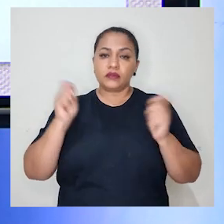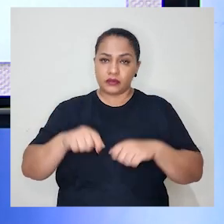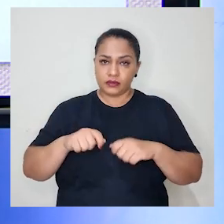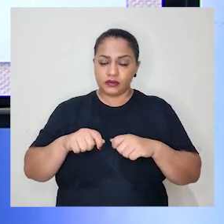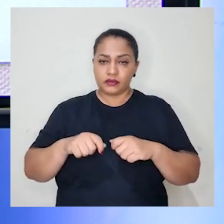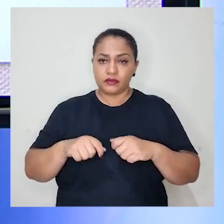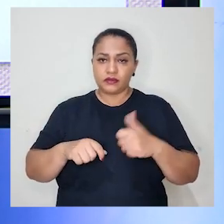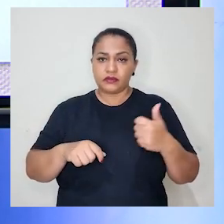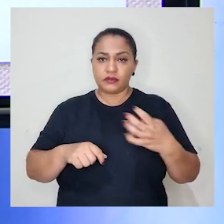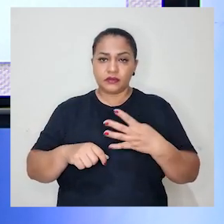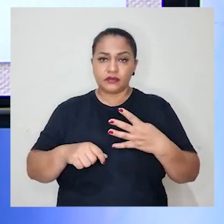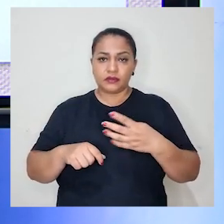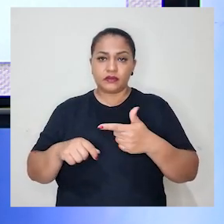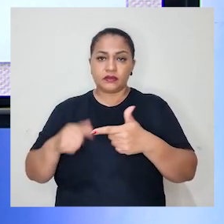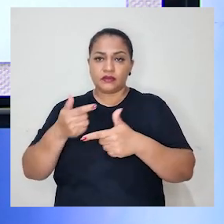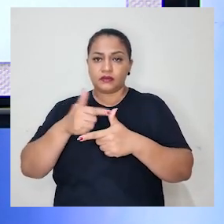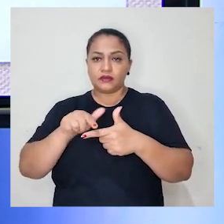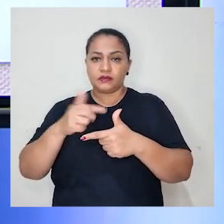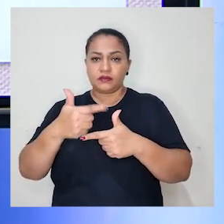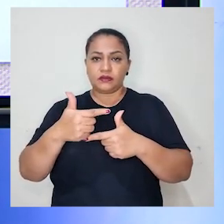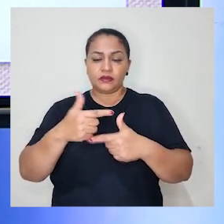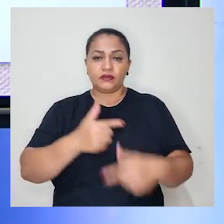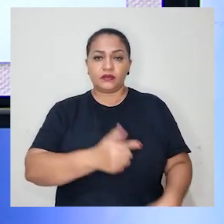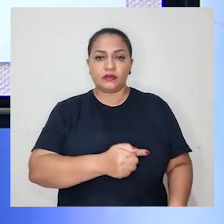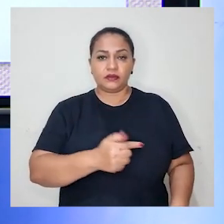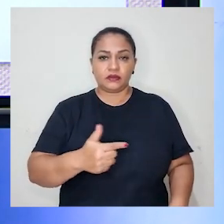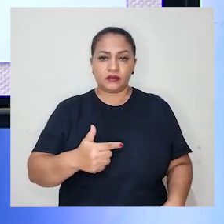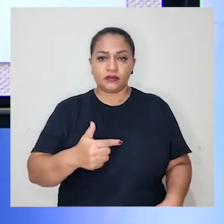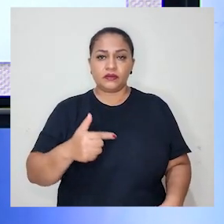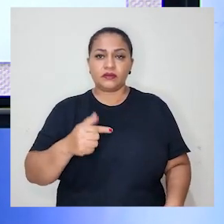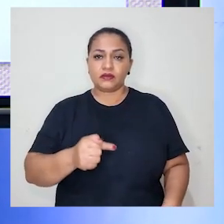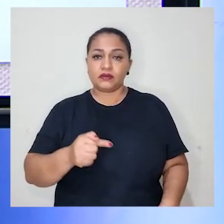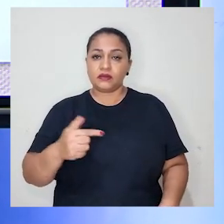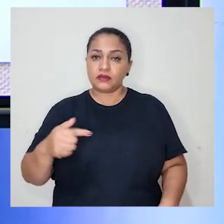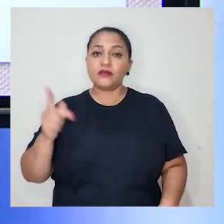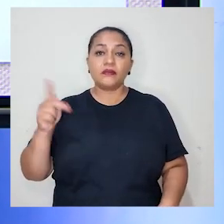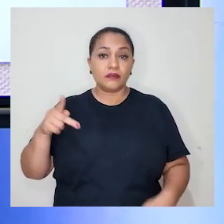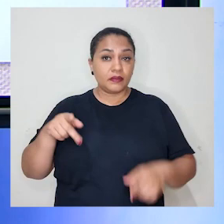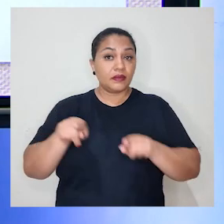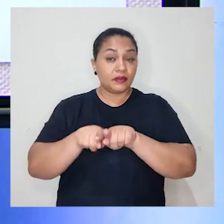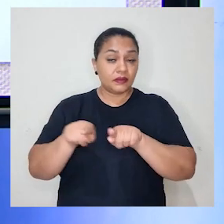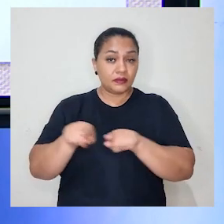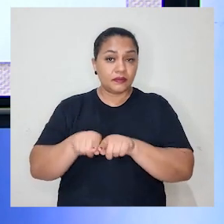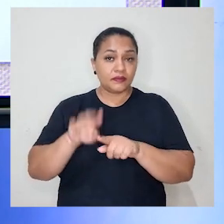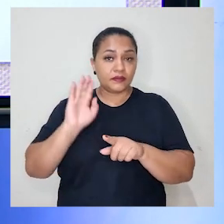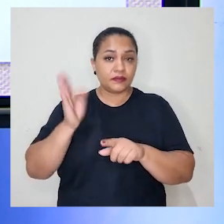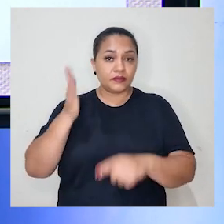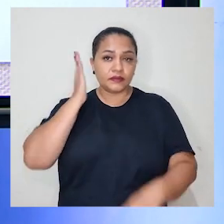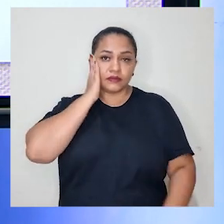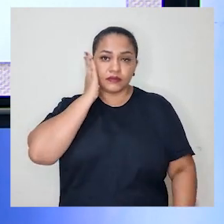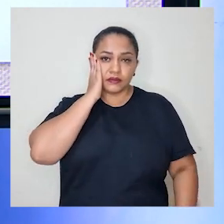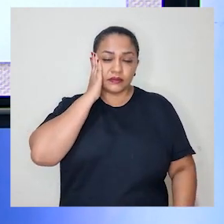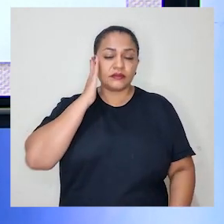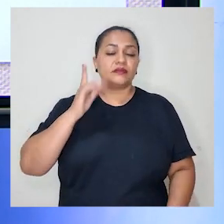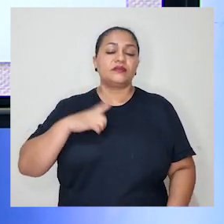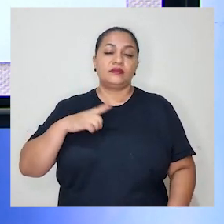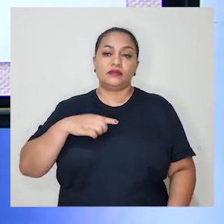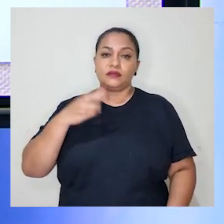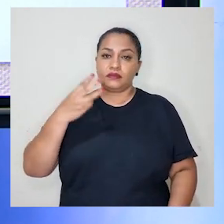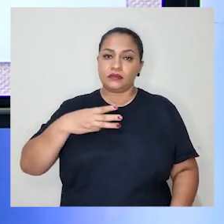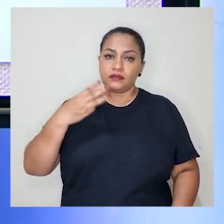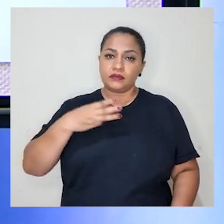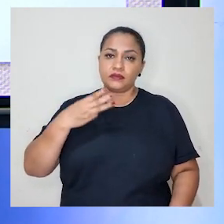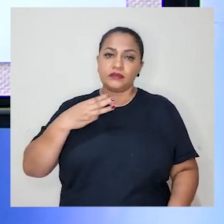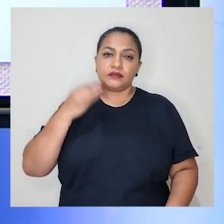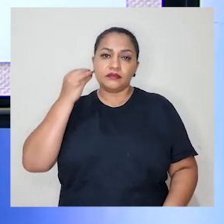certo. 144 por 2, 72. Opa, 72 é par também. Então eu já sei que a